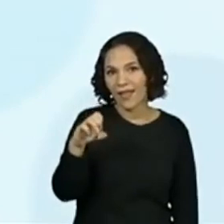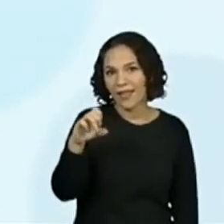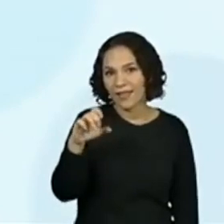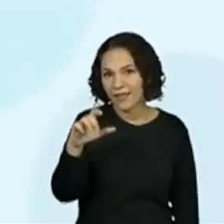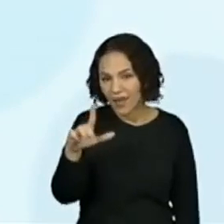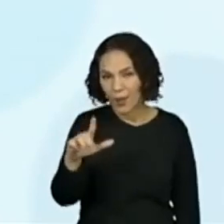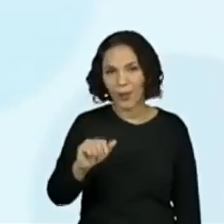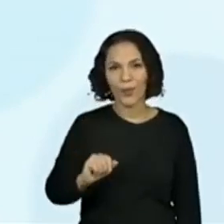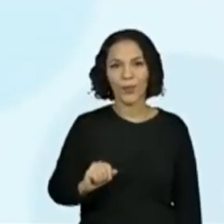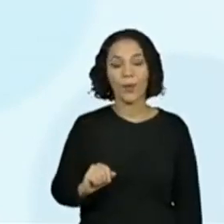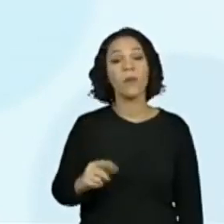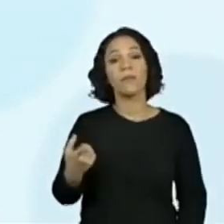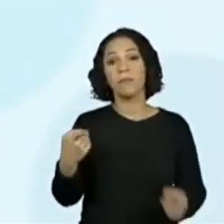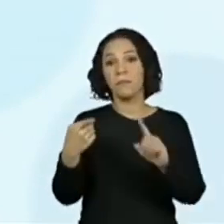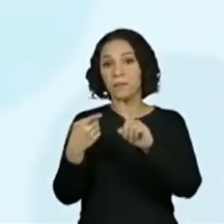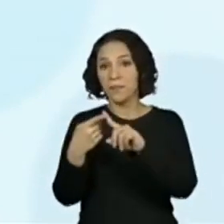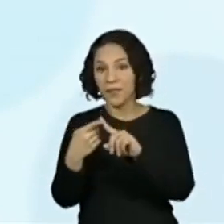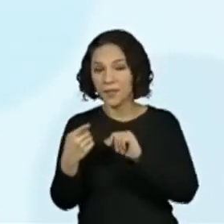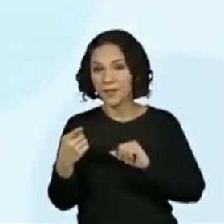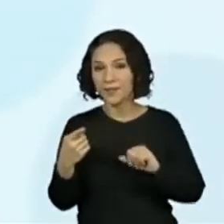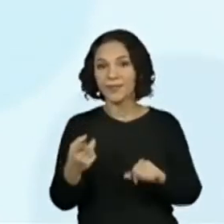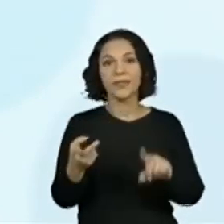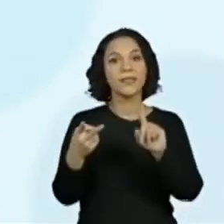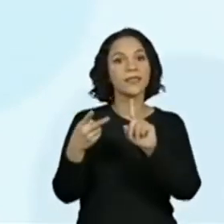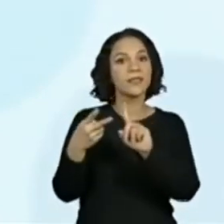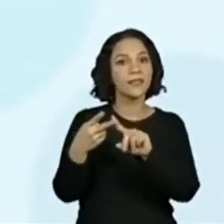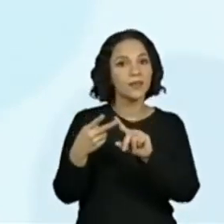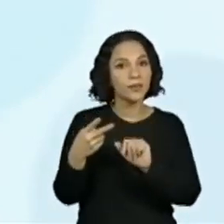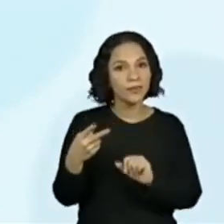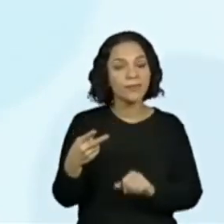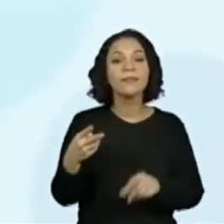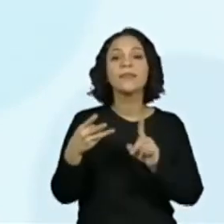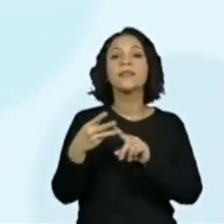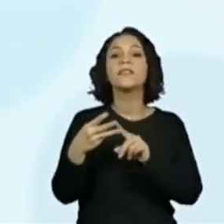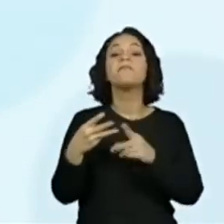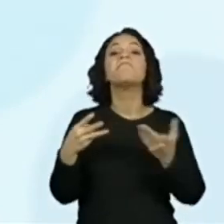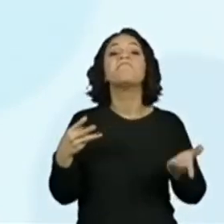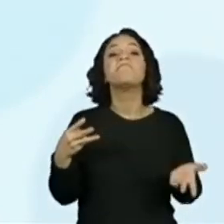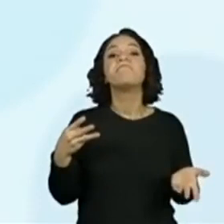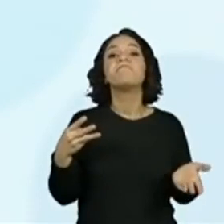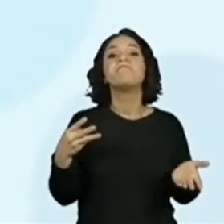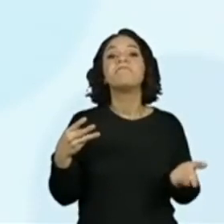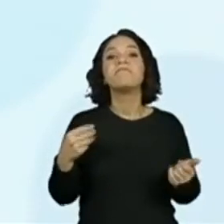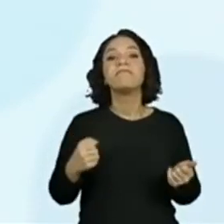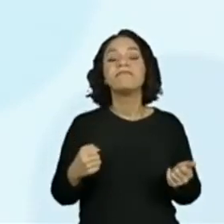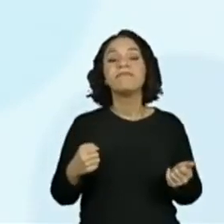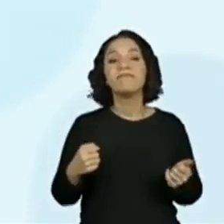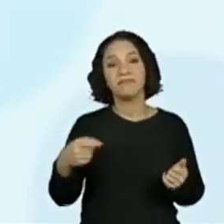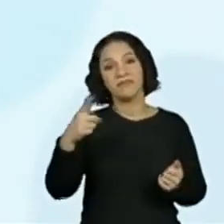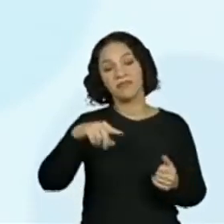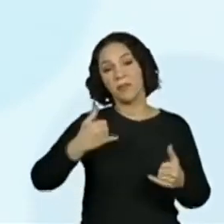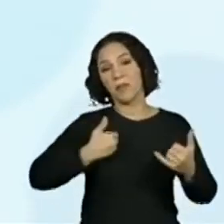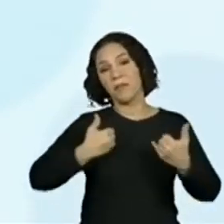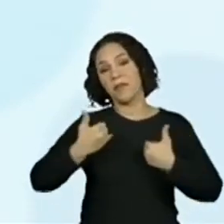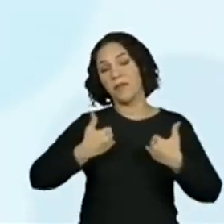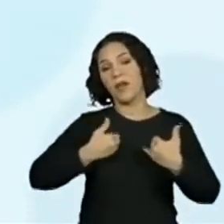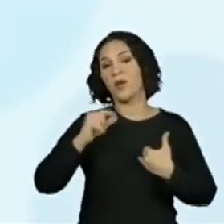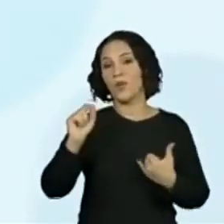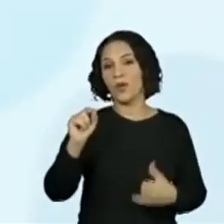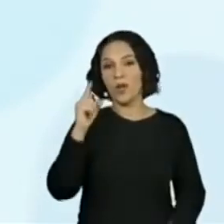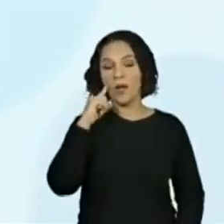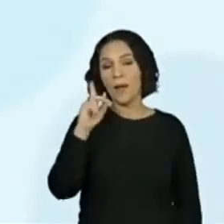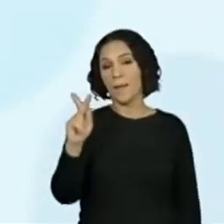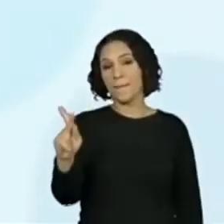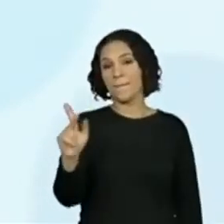segunda ou na terceira opção? Passa anel. Estão falando, professora Kelly, que passa anel começa com